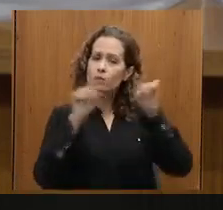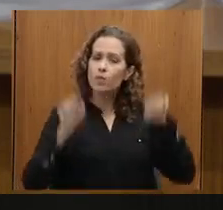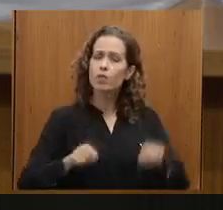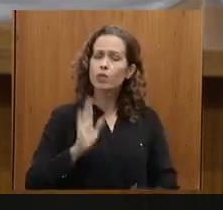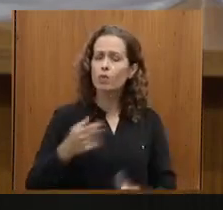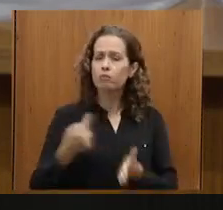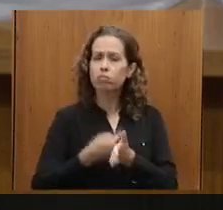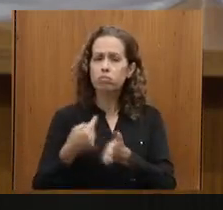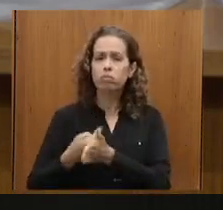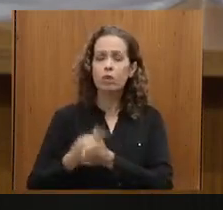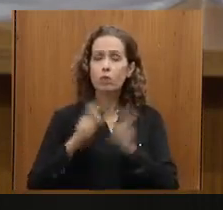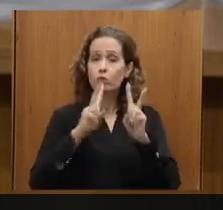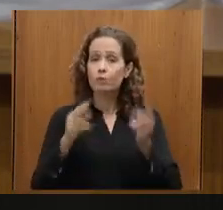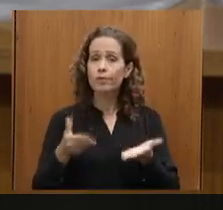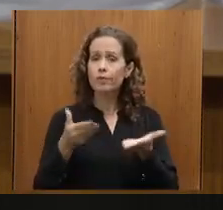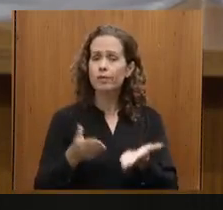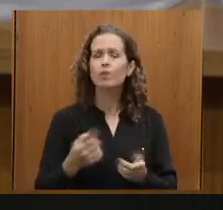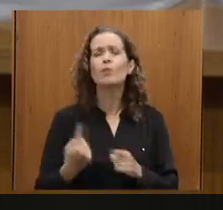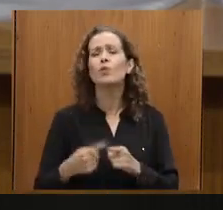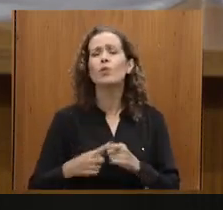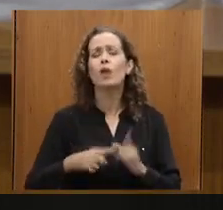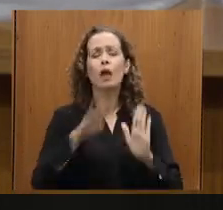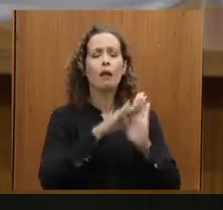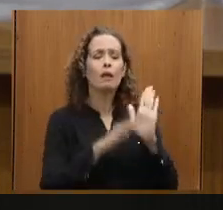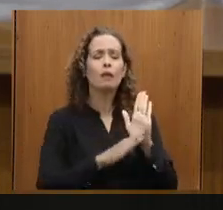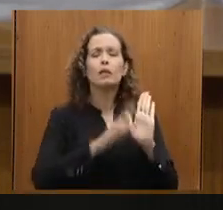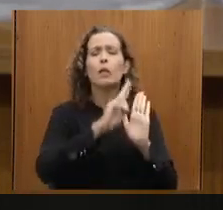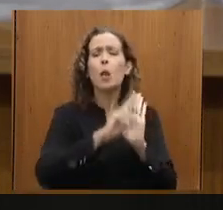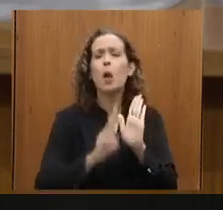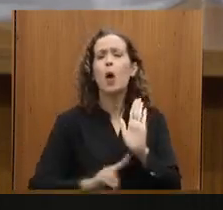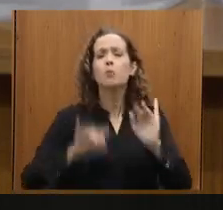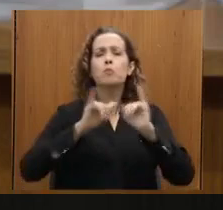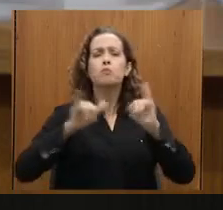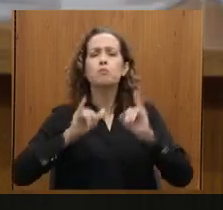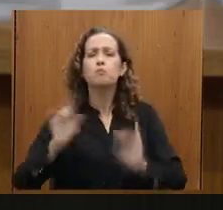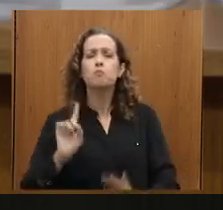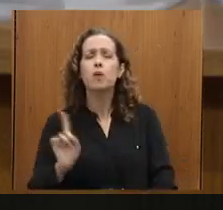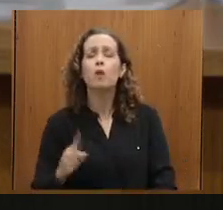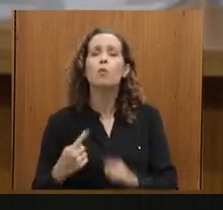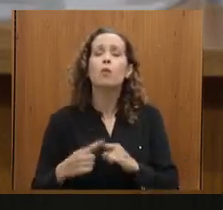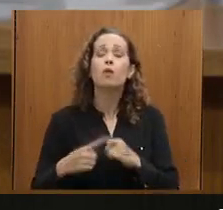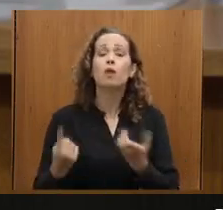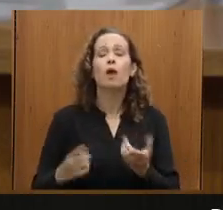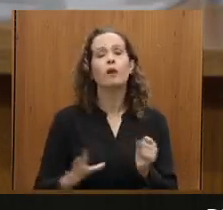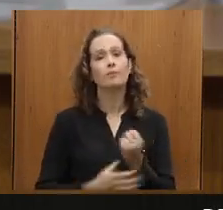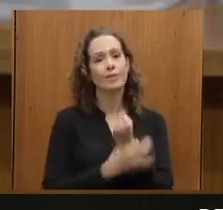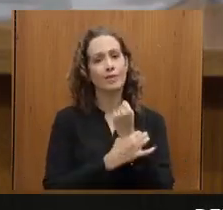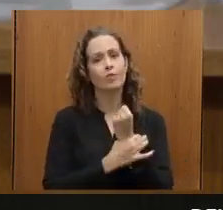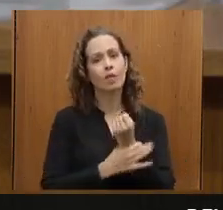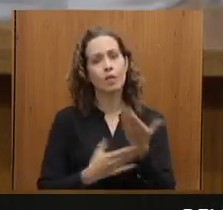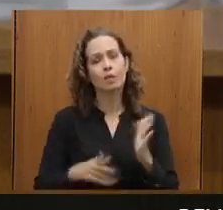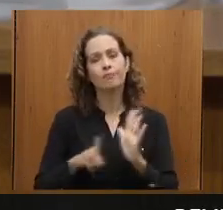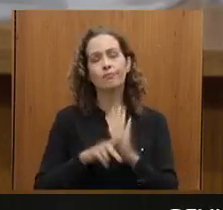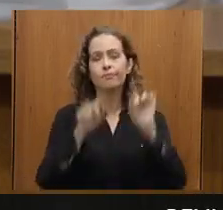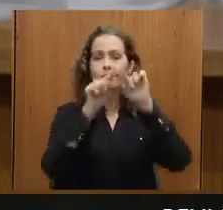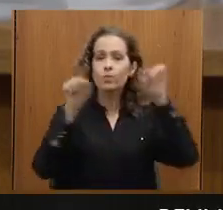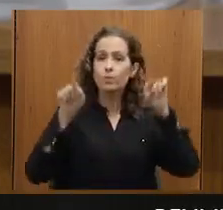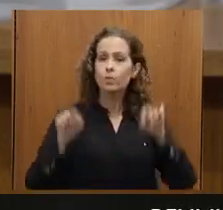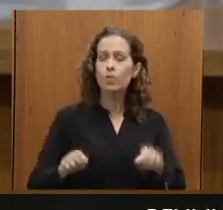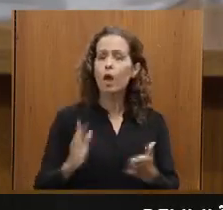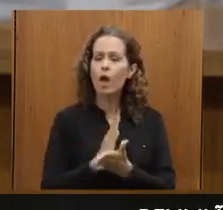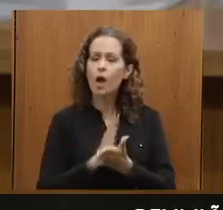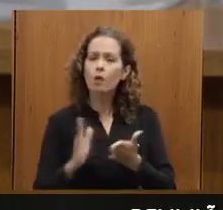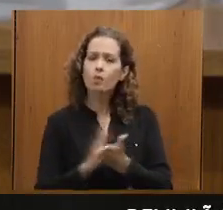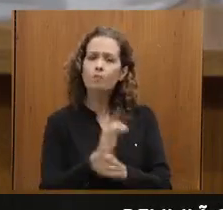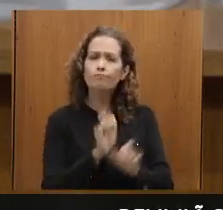sobre isso, porque a gente não divulga a lista nominal de quem está recebendo a cada mês. Isso é por uma questão de segurança dos servidores. Alguns servidores